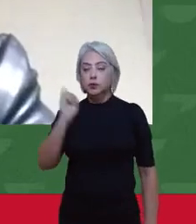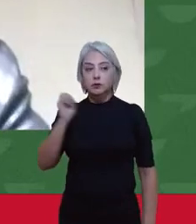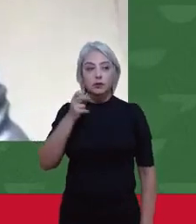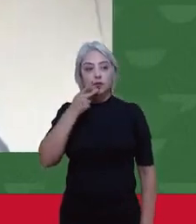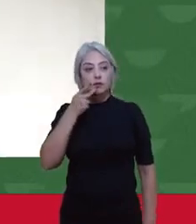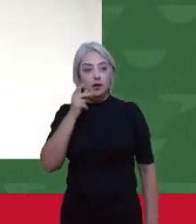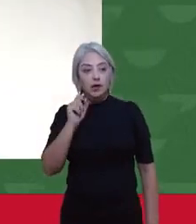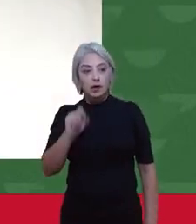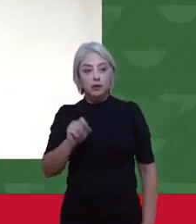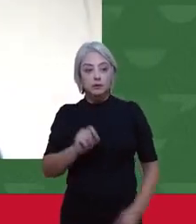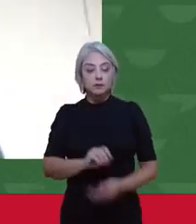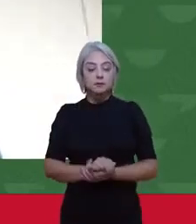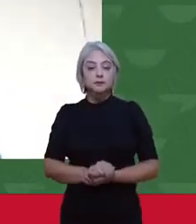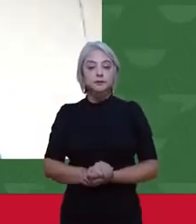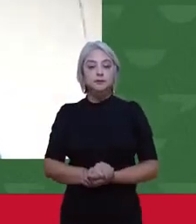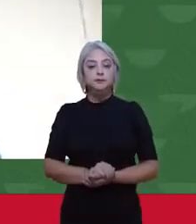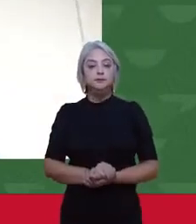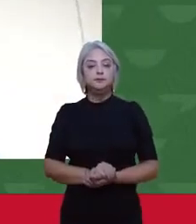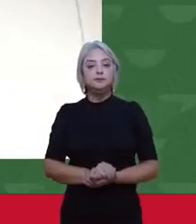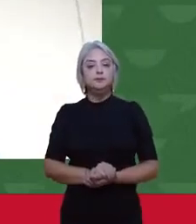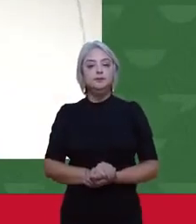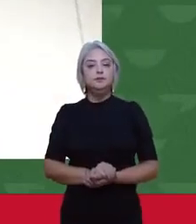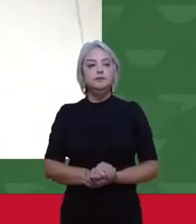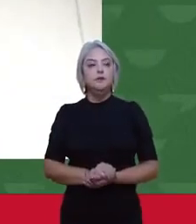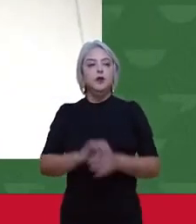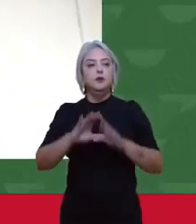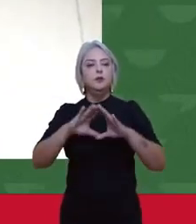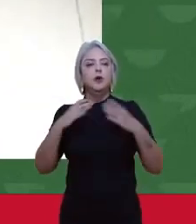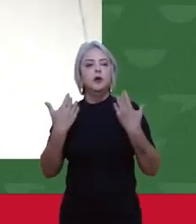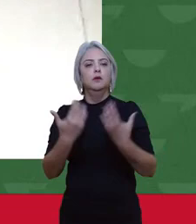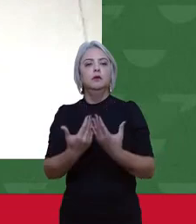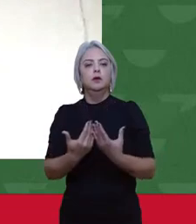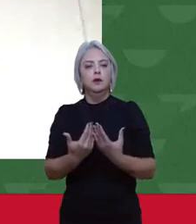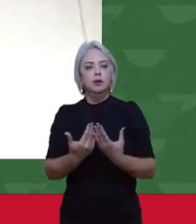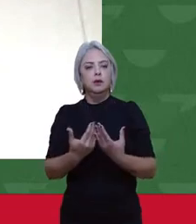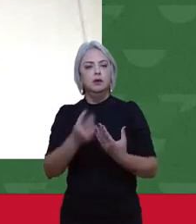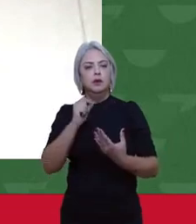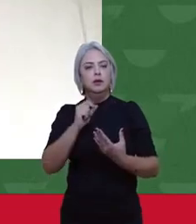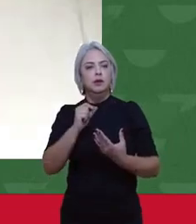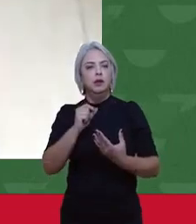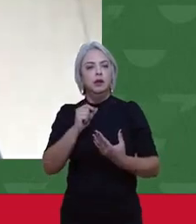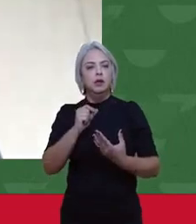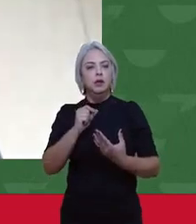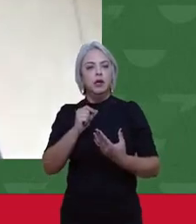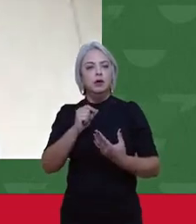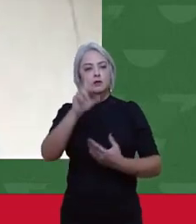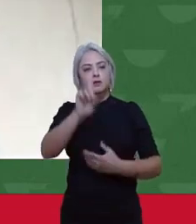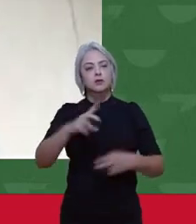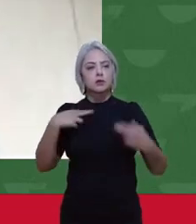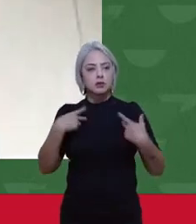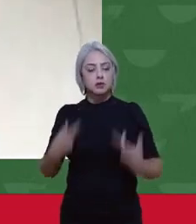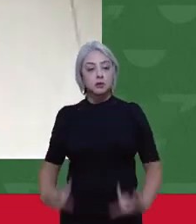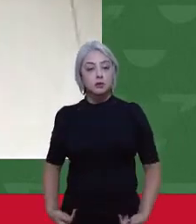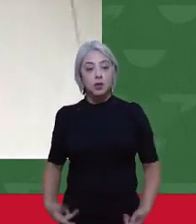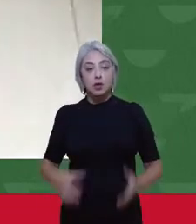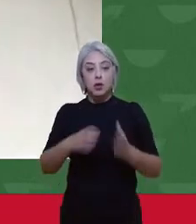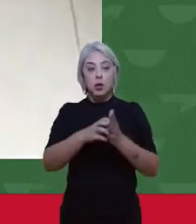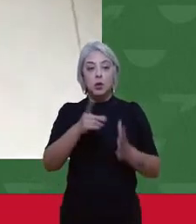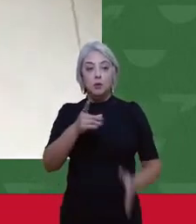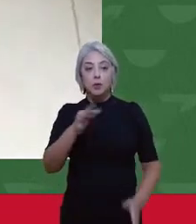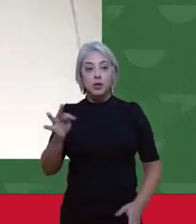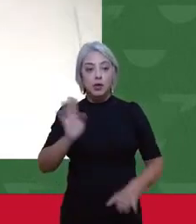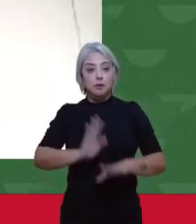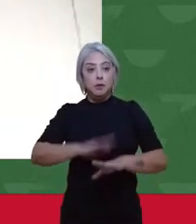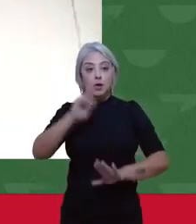foi falado, inclusive, numa conferência da Comissão aí dos Direitos Humanos. O PT é o partido que